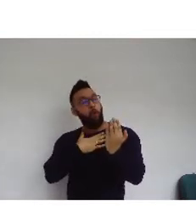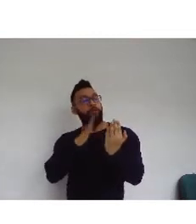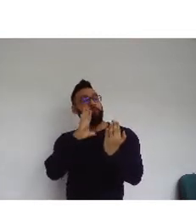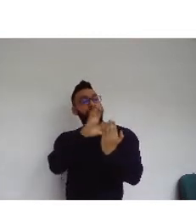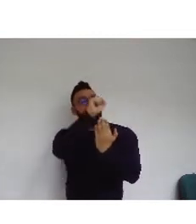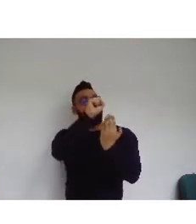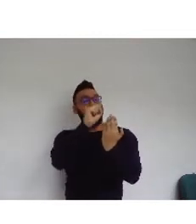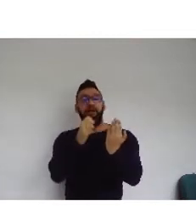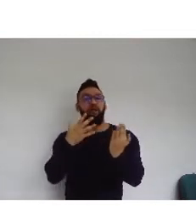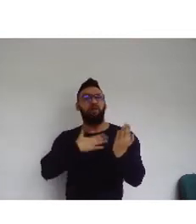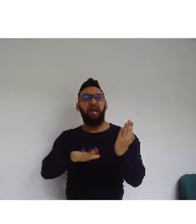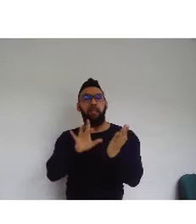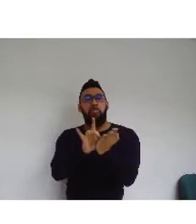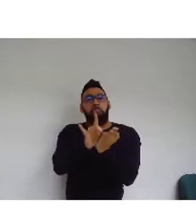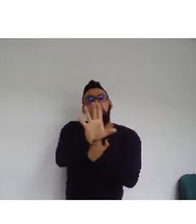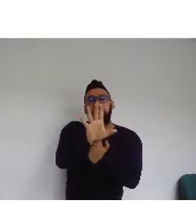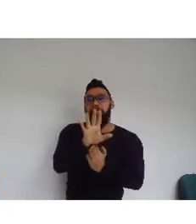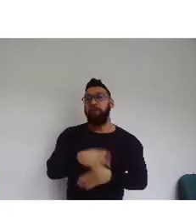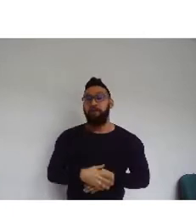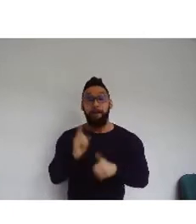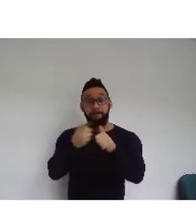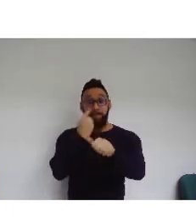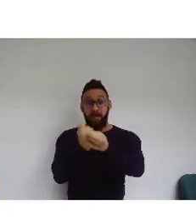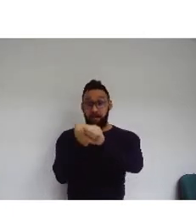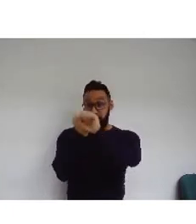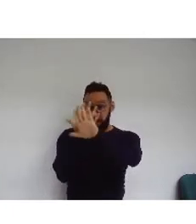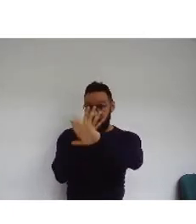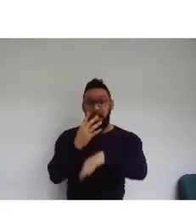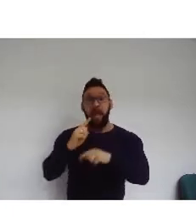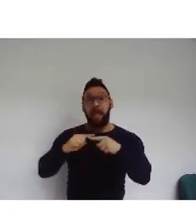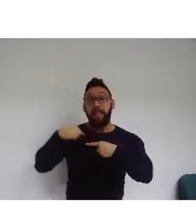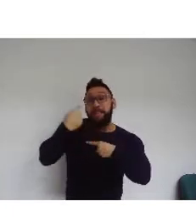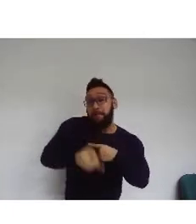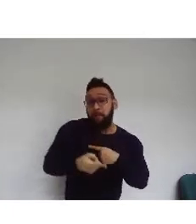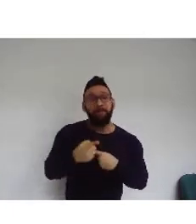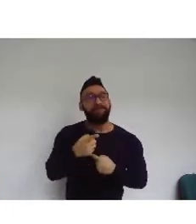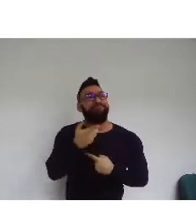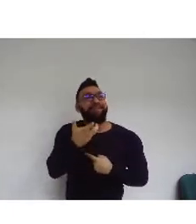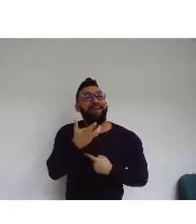como ele faz conversar esse mundo offline com esse mundo online,